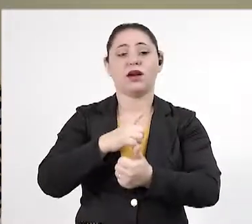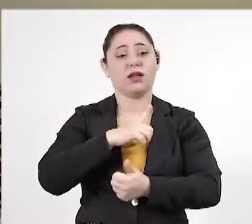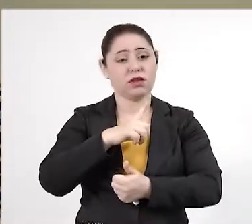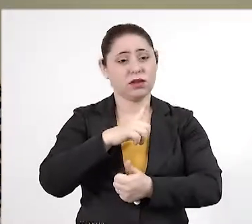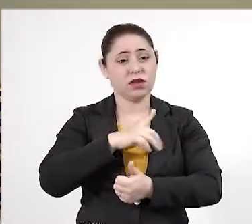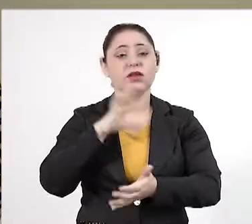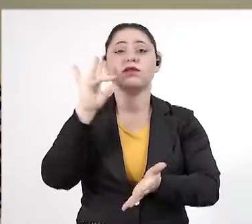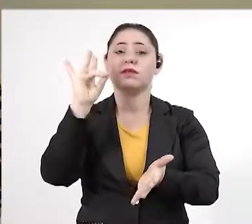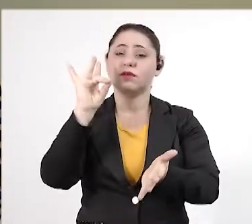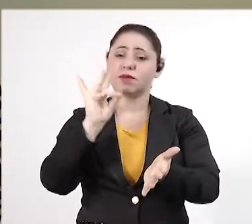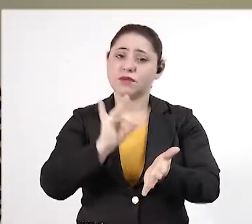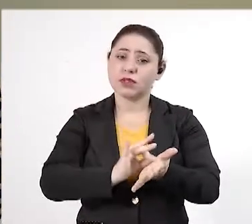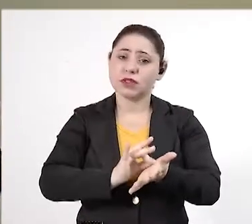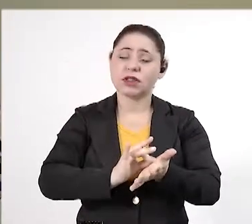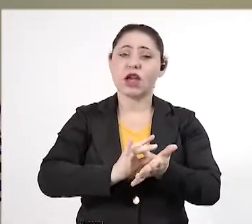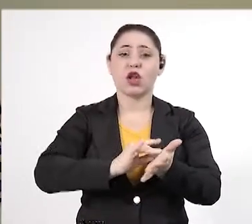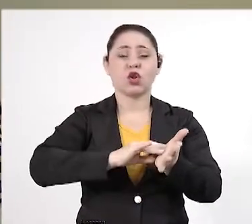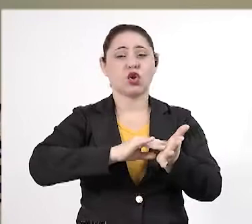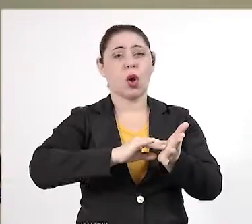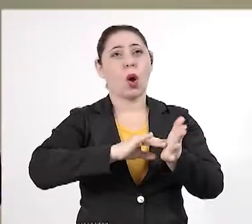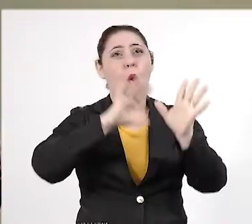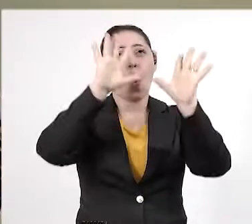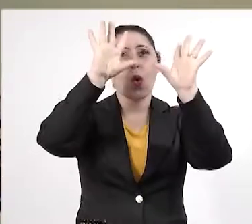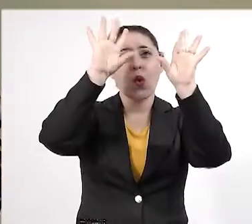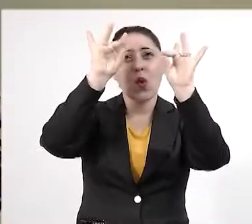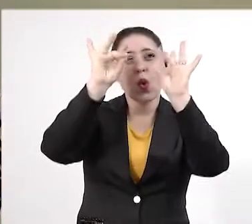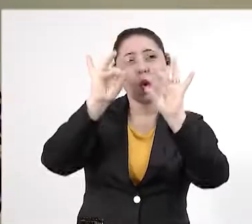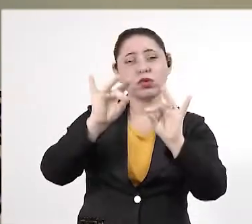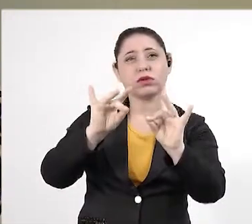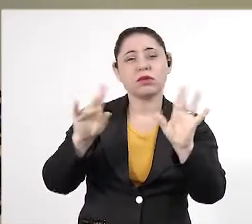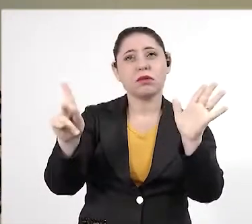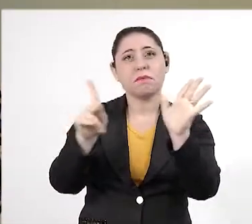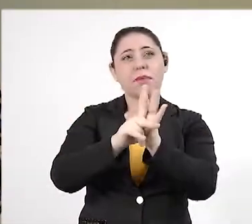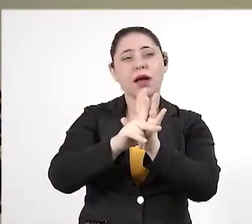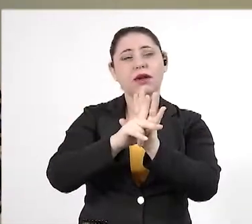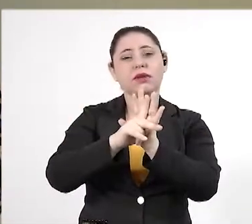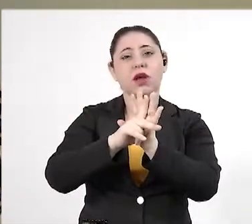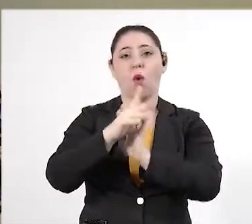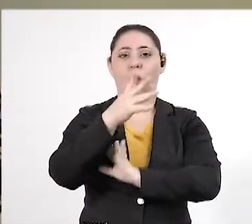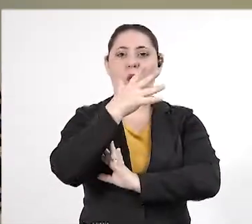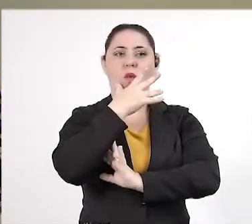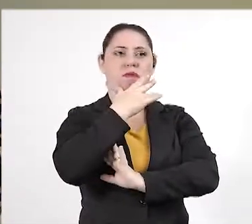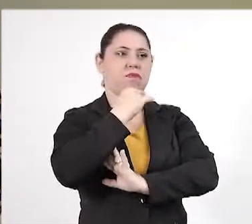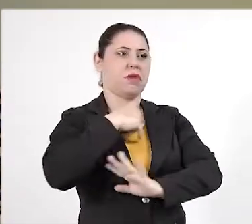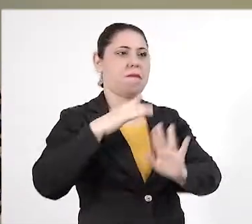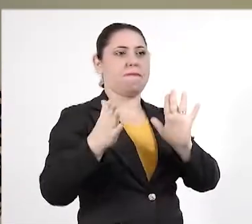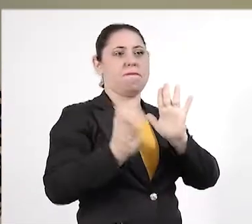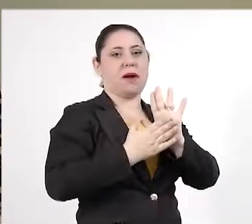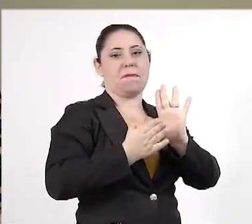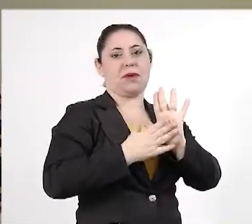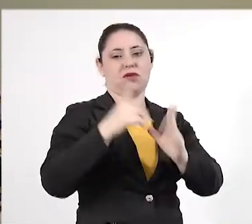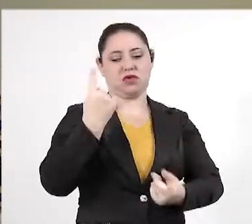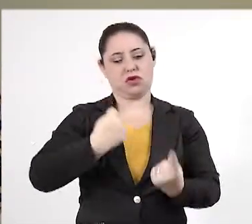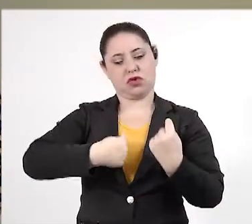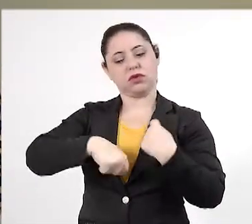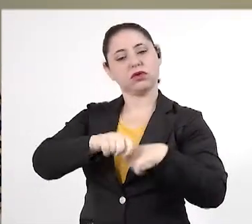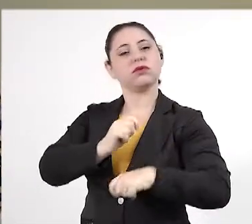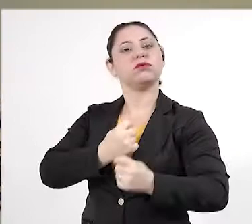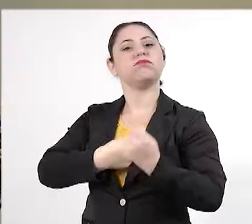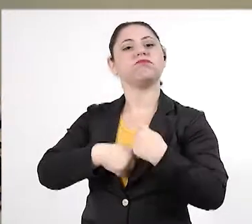existe, de novo, aquele preconceito de que o homem exerce o papel da gestão,